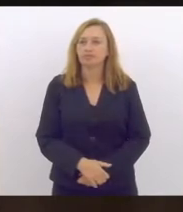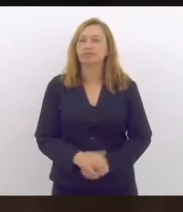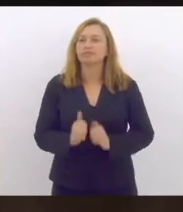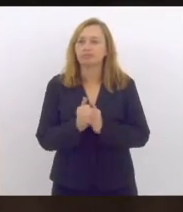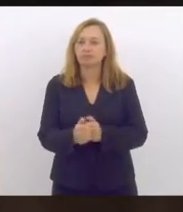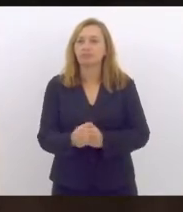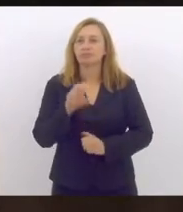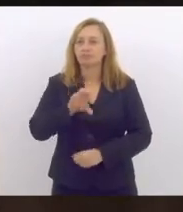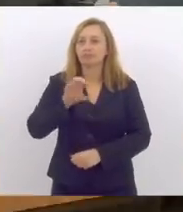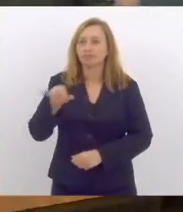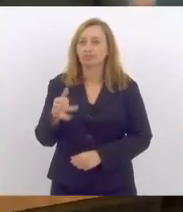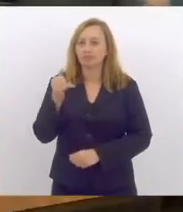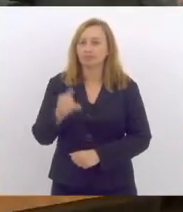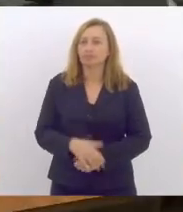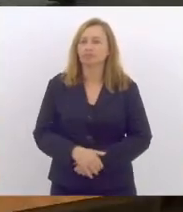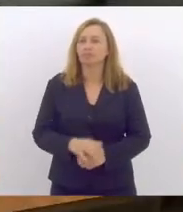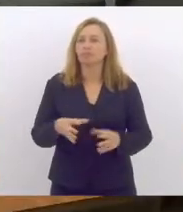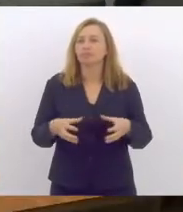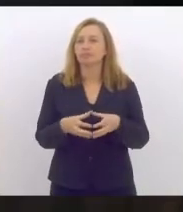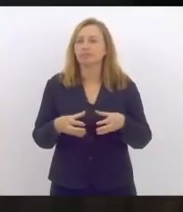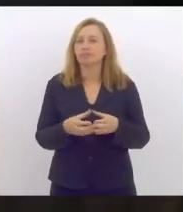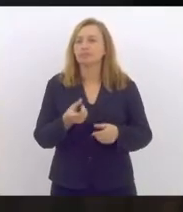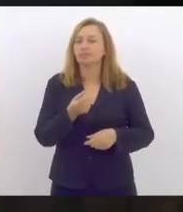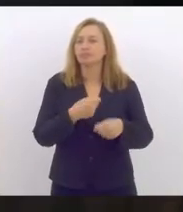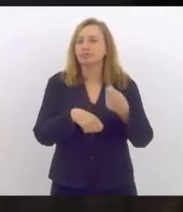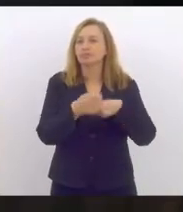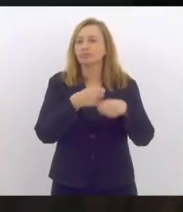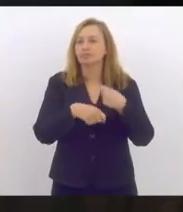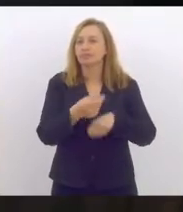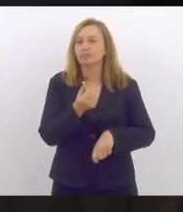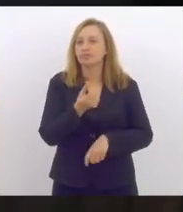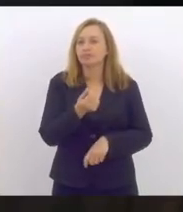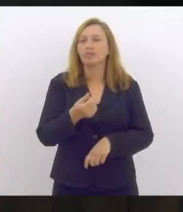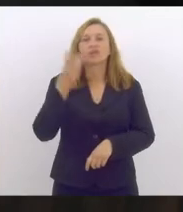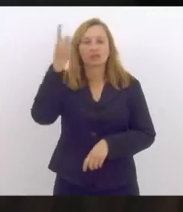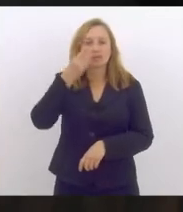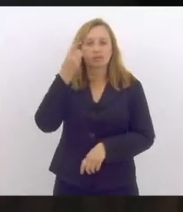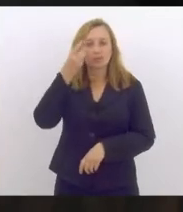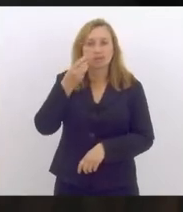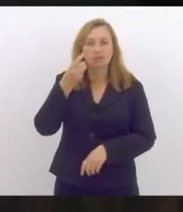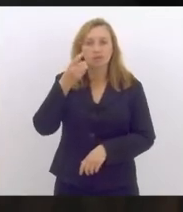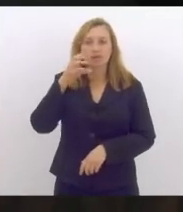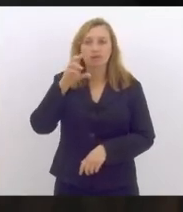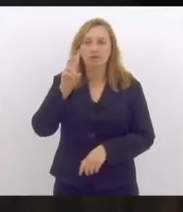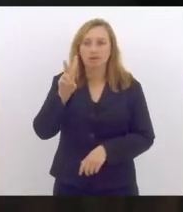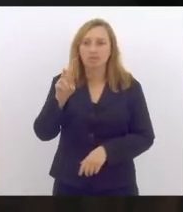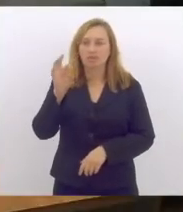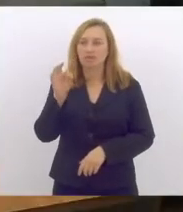acompanha a CCJ. Pela Comissão de Economia, deputado Valdec Carvalho.